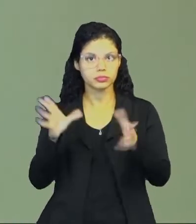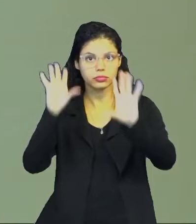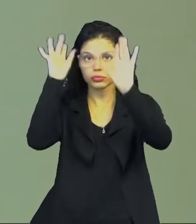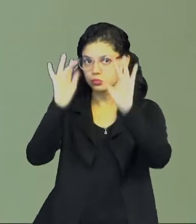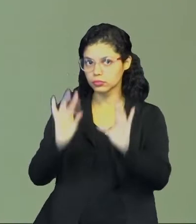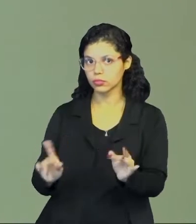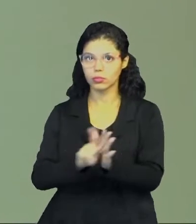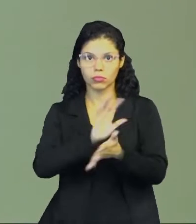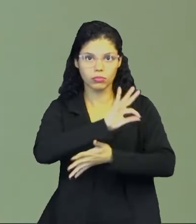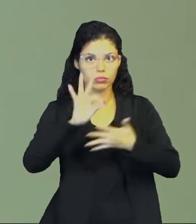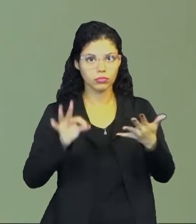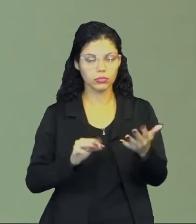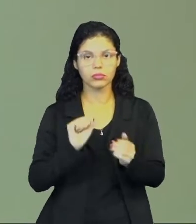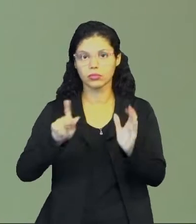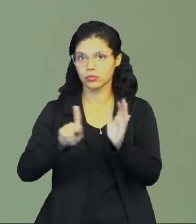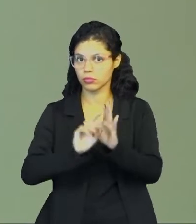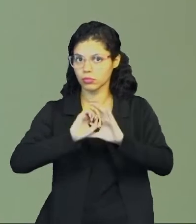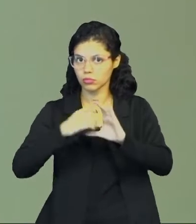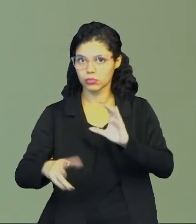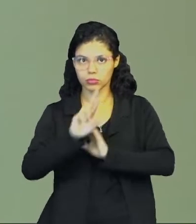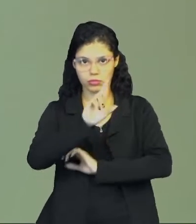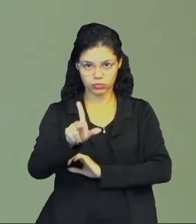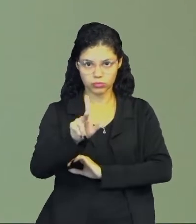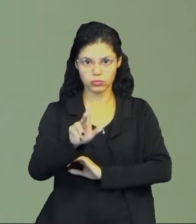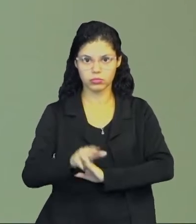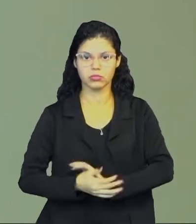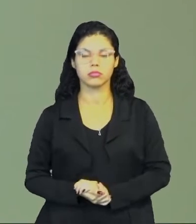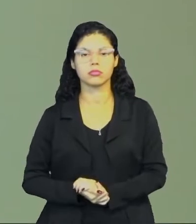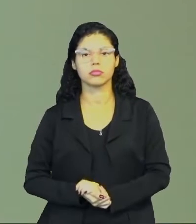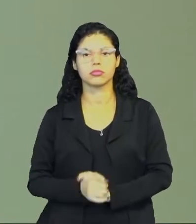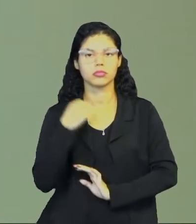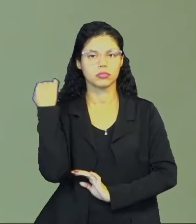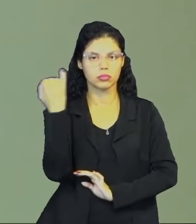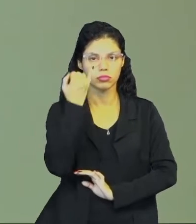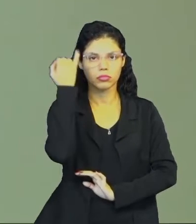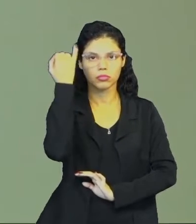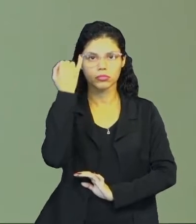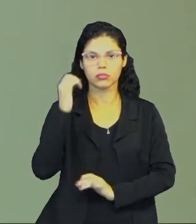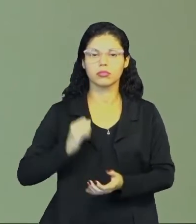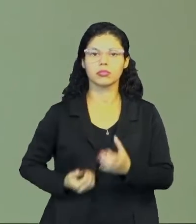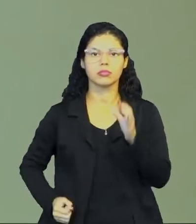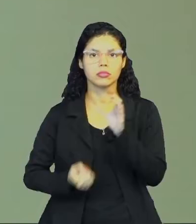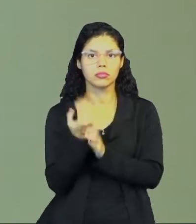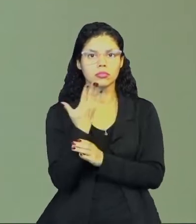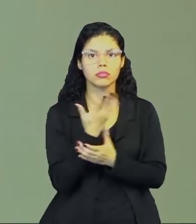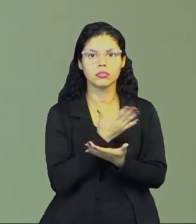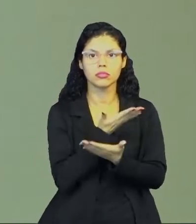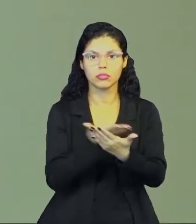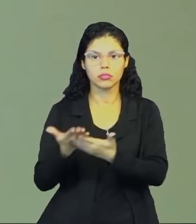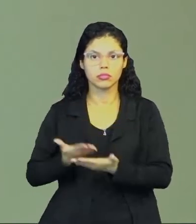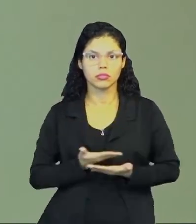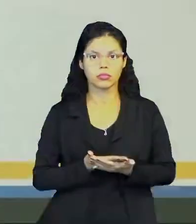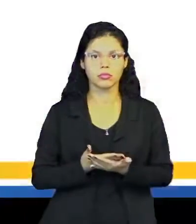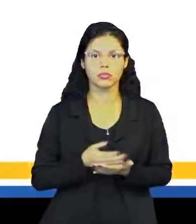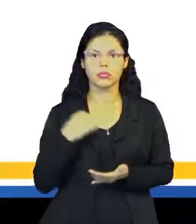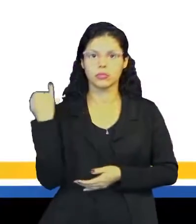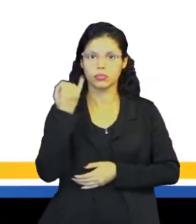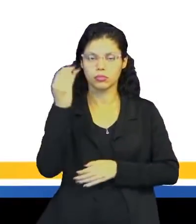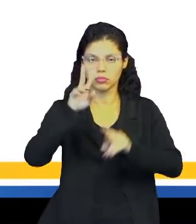cada tipo de alga ele tem uma característica diferente e sua importância ecológica na natureza e também para o